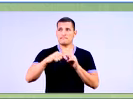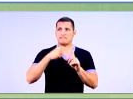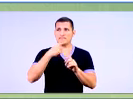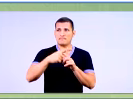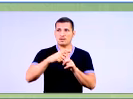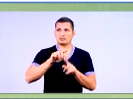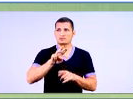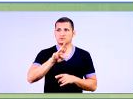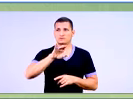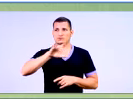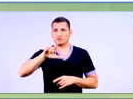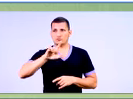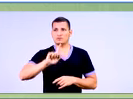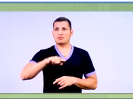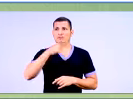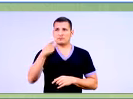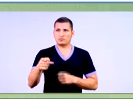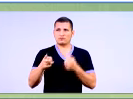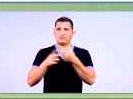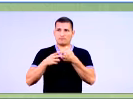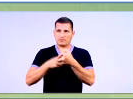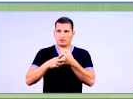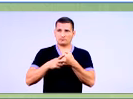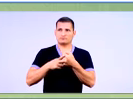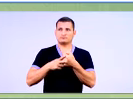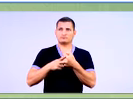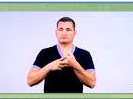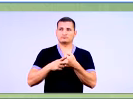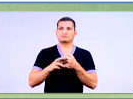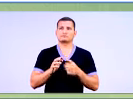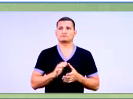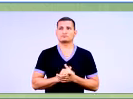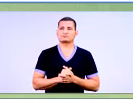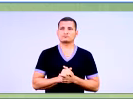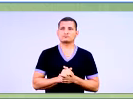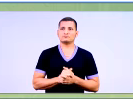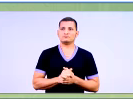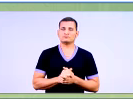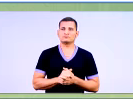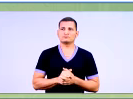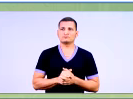vem depois são complementos, ok?